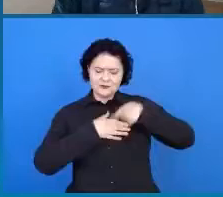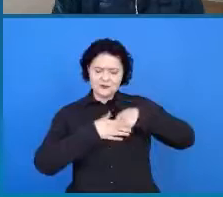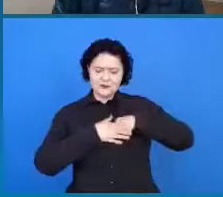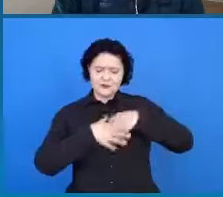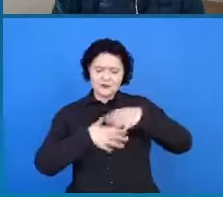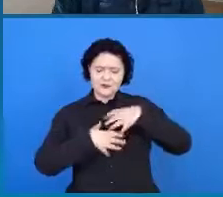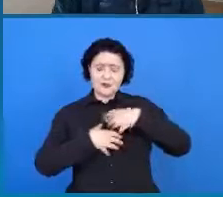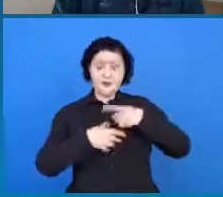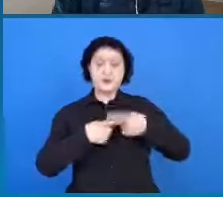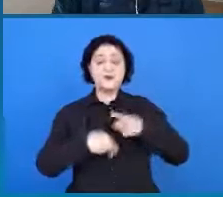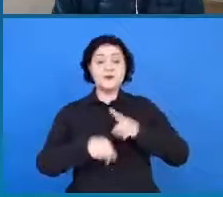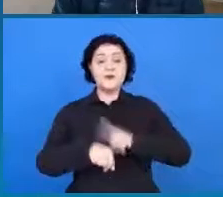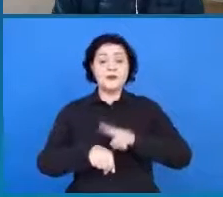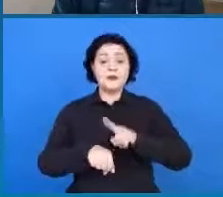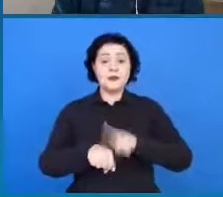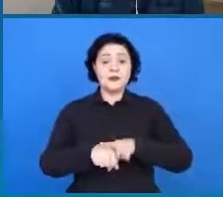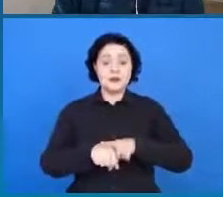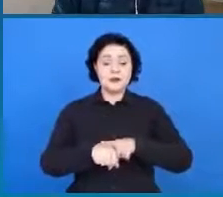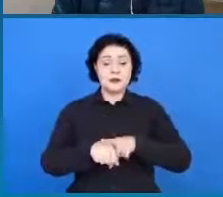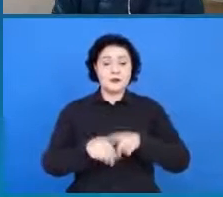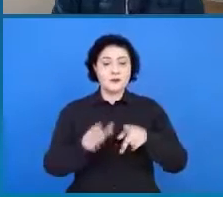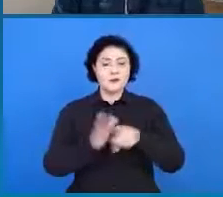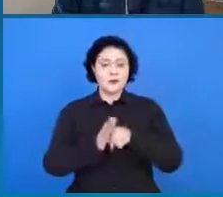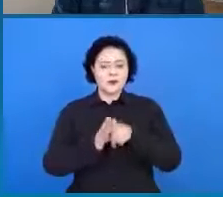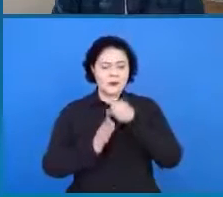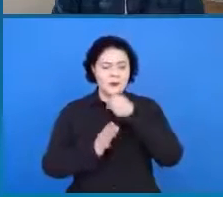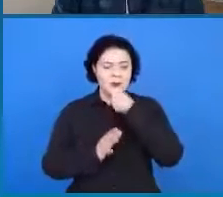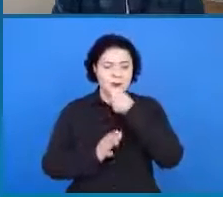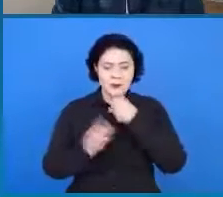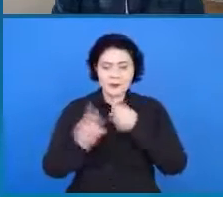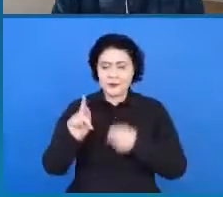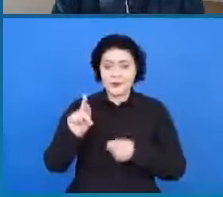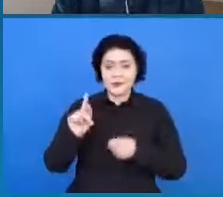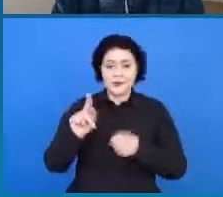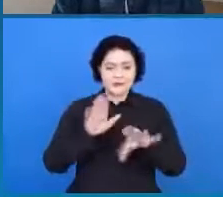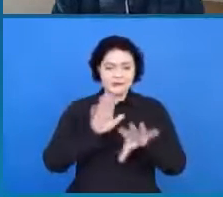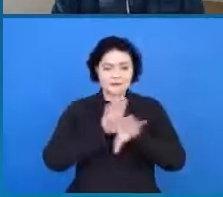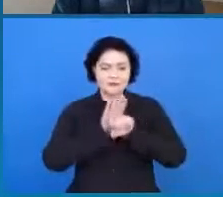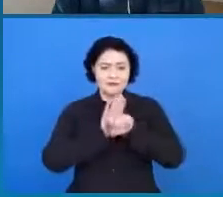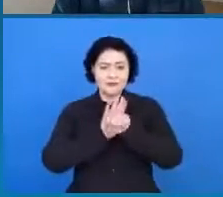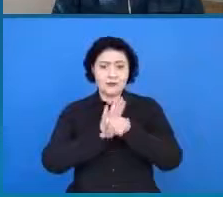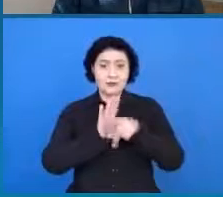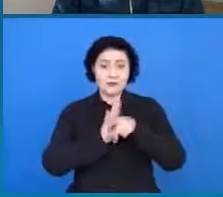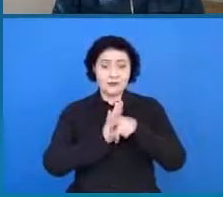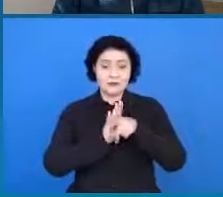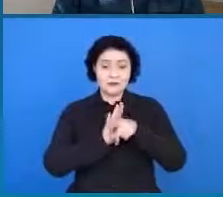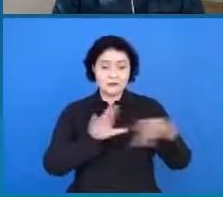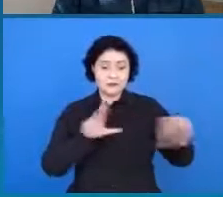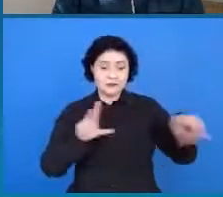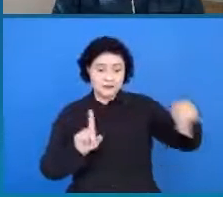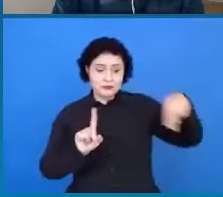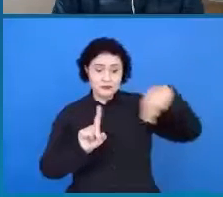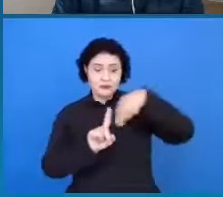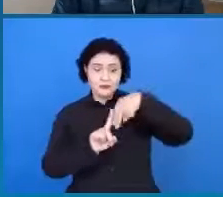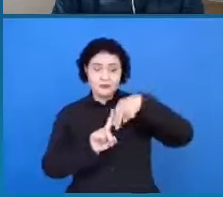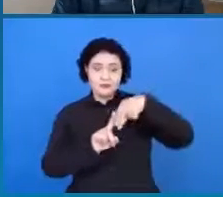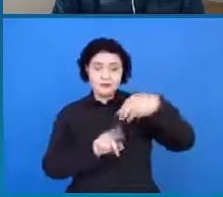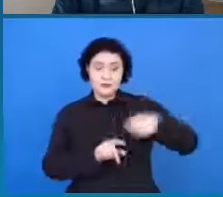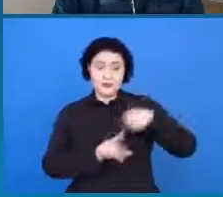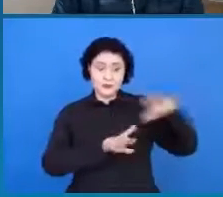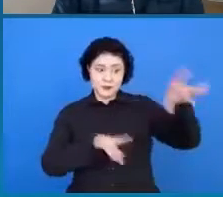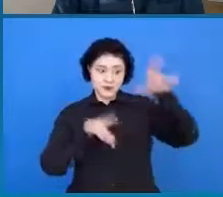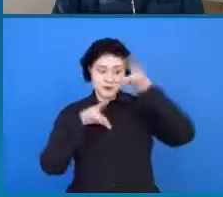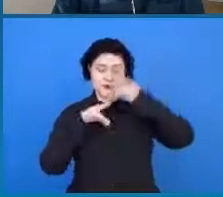porque na hora da gravação eu tenho absoluta certeza que os espíritos estão ali minha incluindo